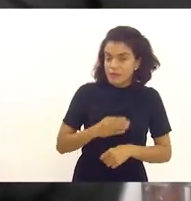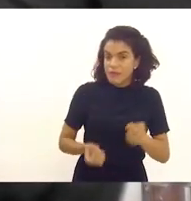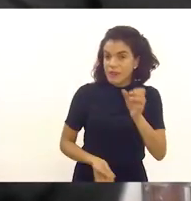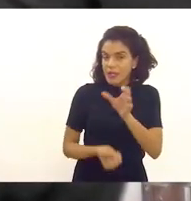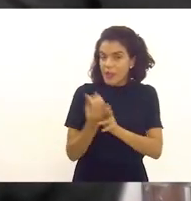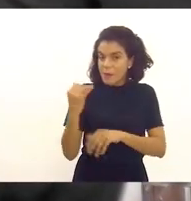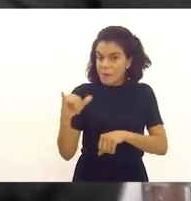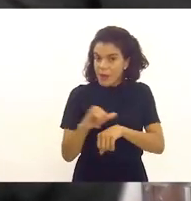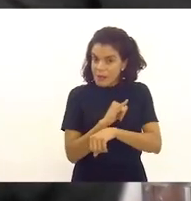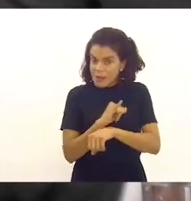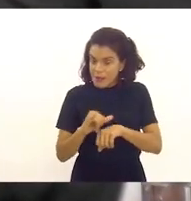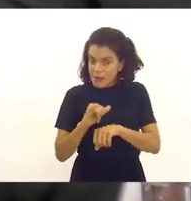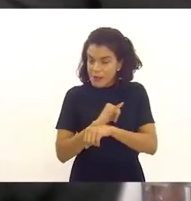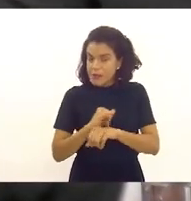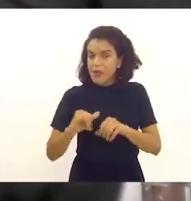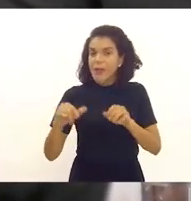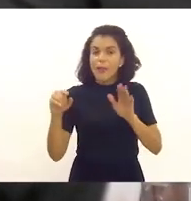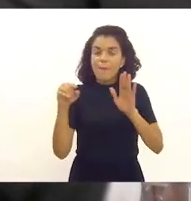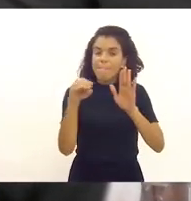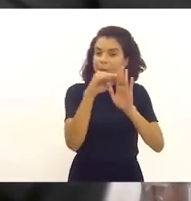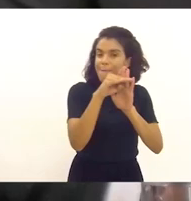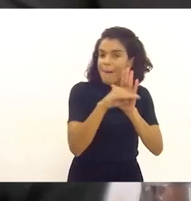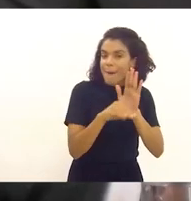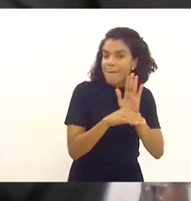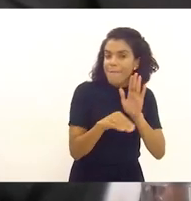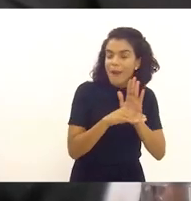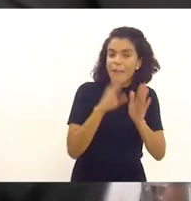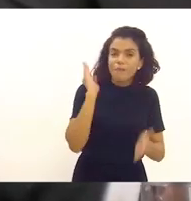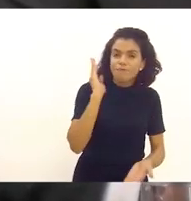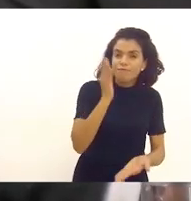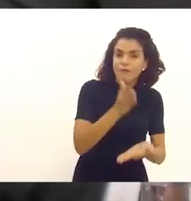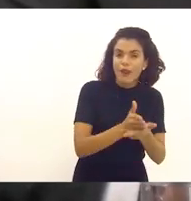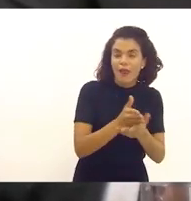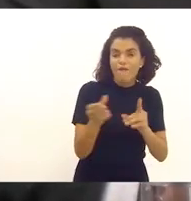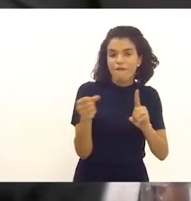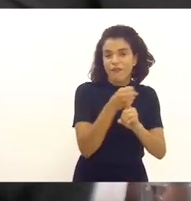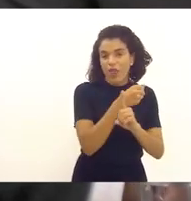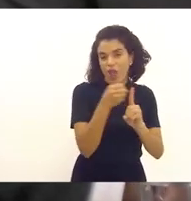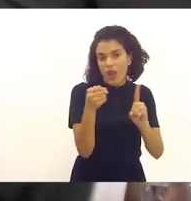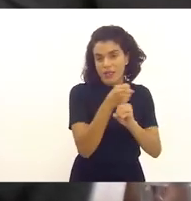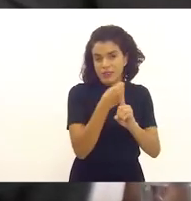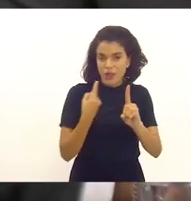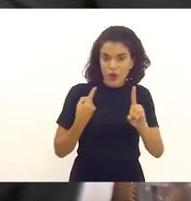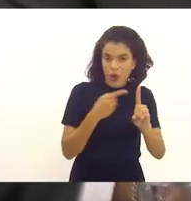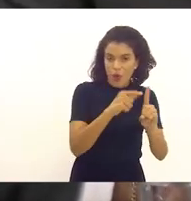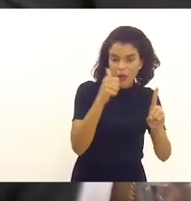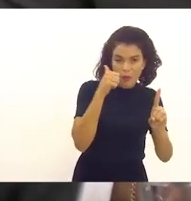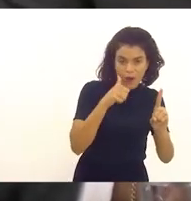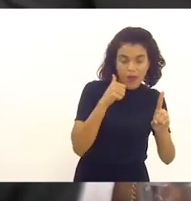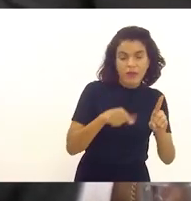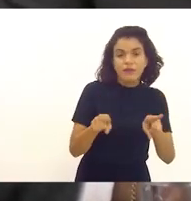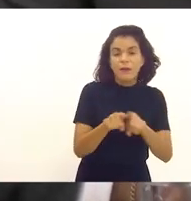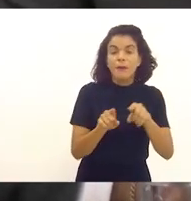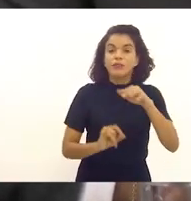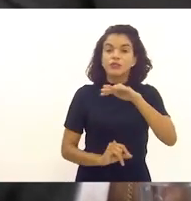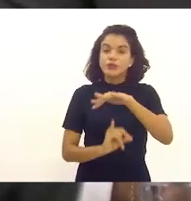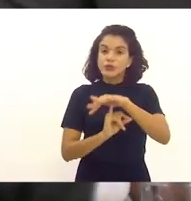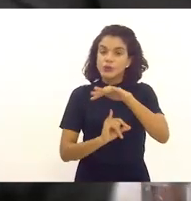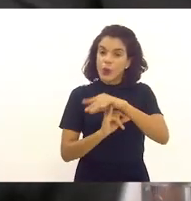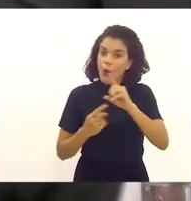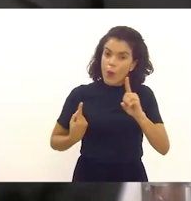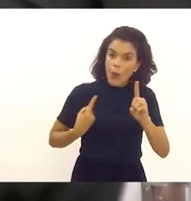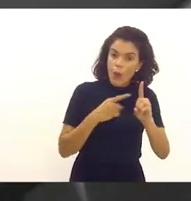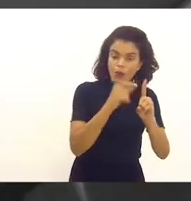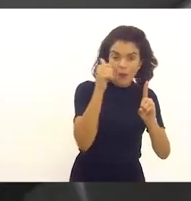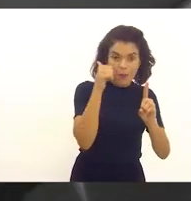adotar medidas legais para coibir a violência contra mulher e sobretudo a violência institucional de gênero que é quando